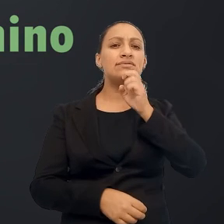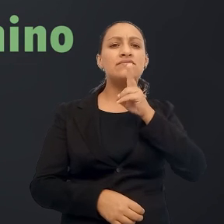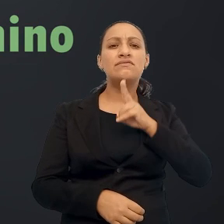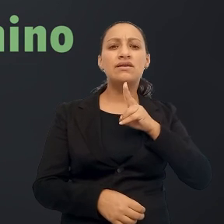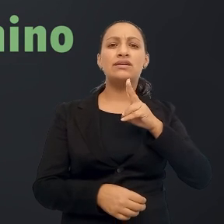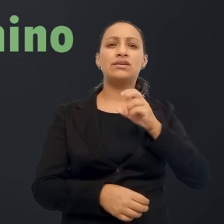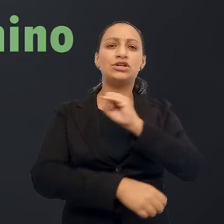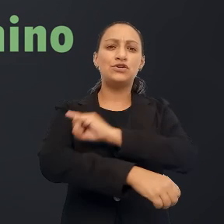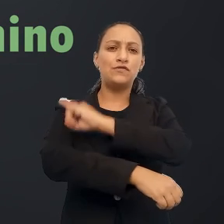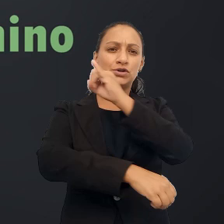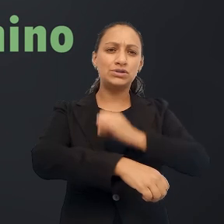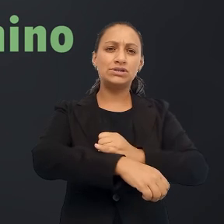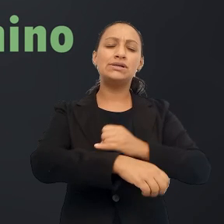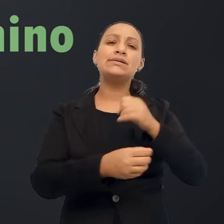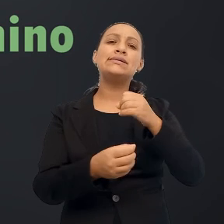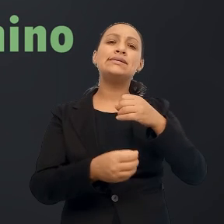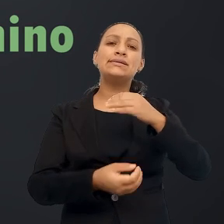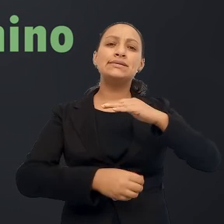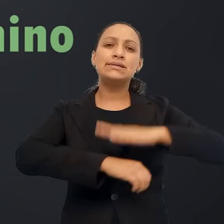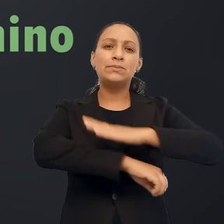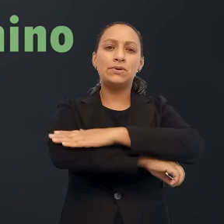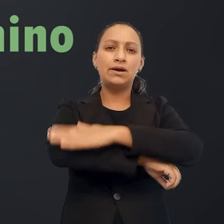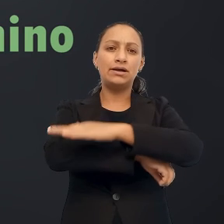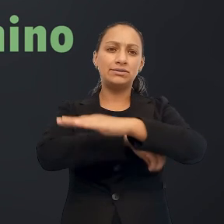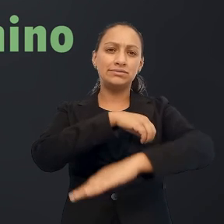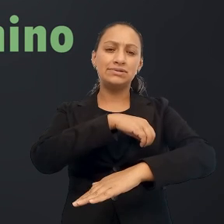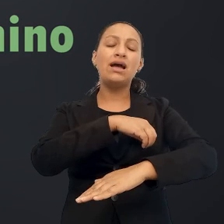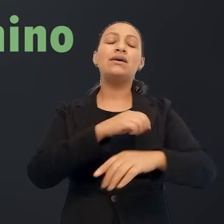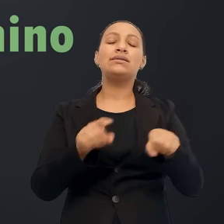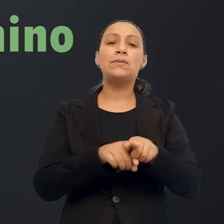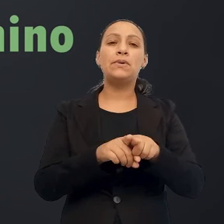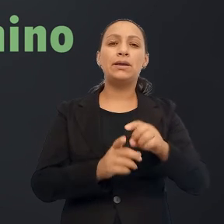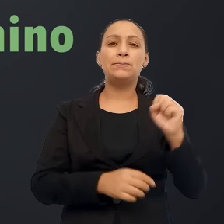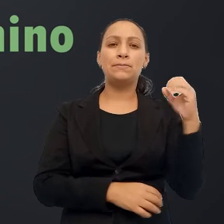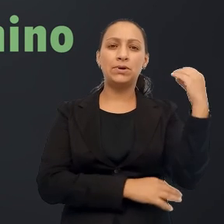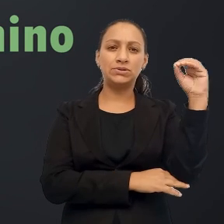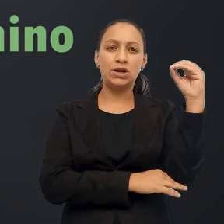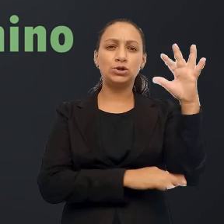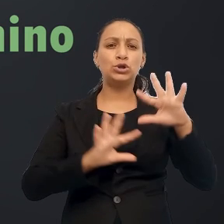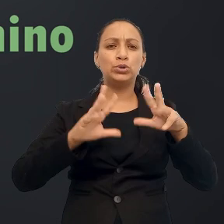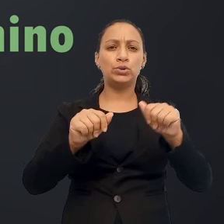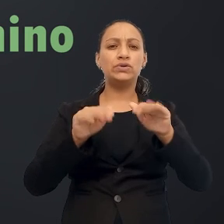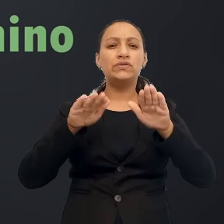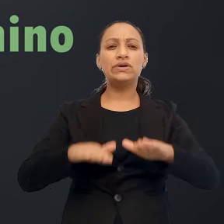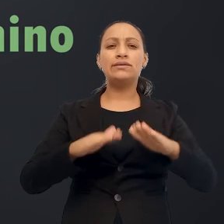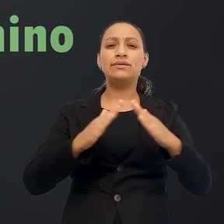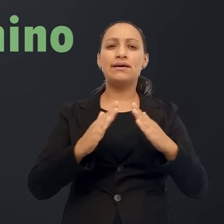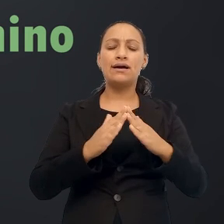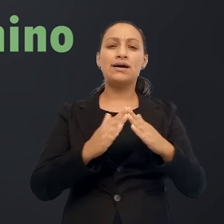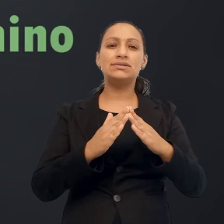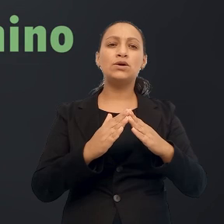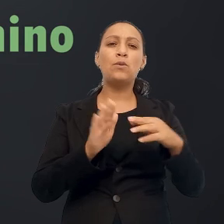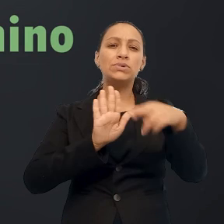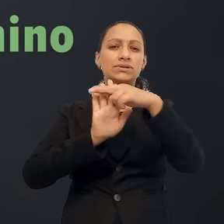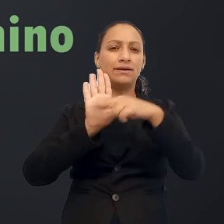Sapucaia do Sul, Canoas e Porto Alegre. Todos em casa, conforme os protocolos de prevenção à Covid-19.